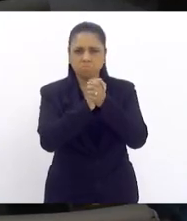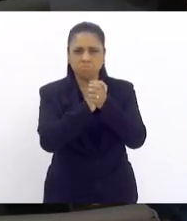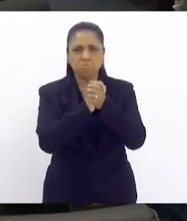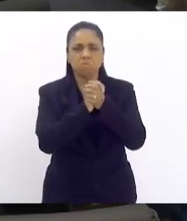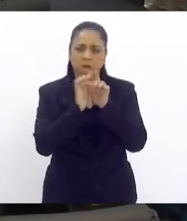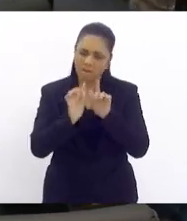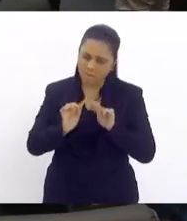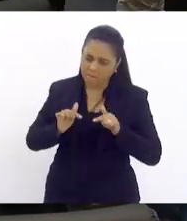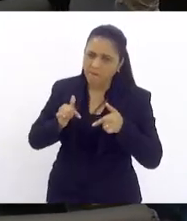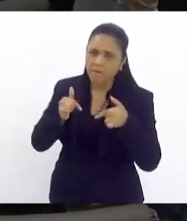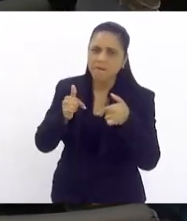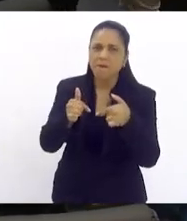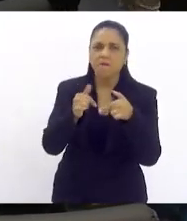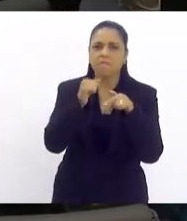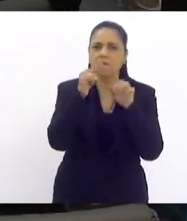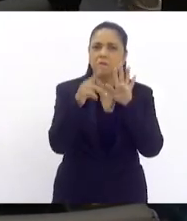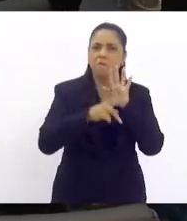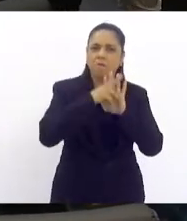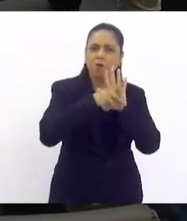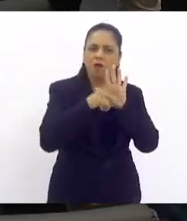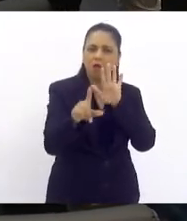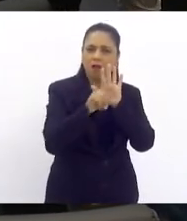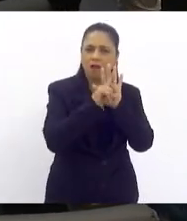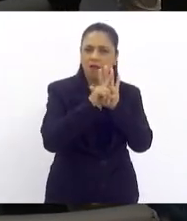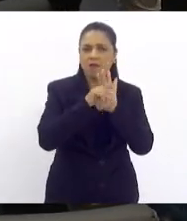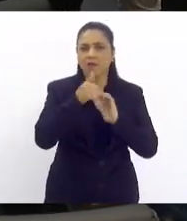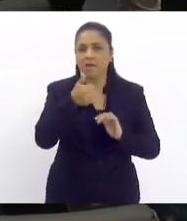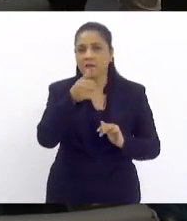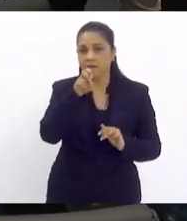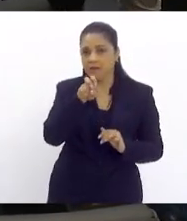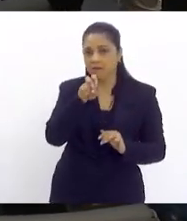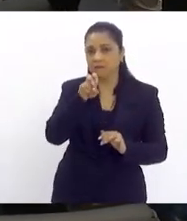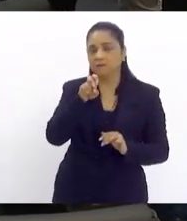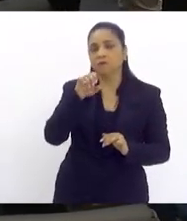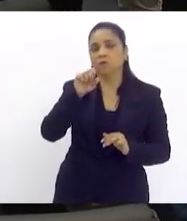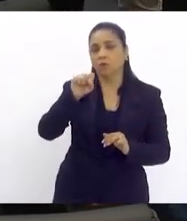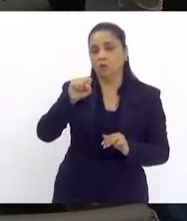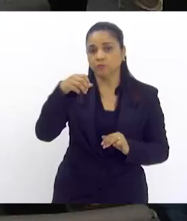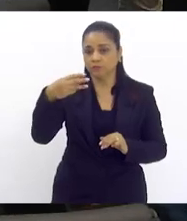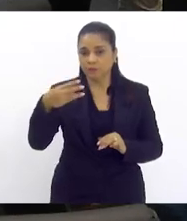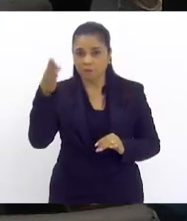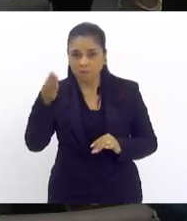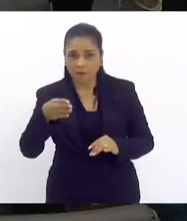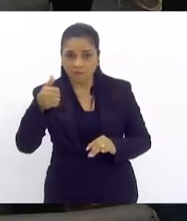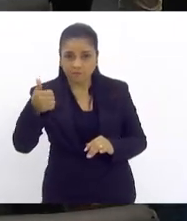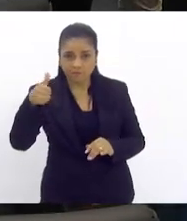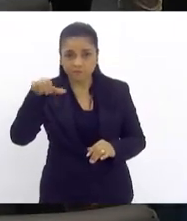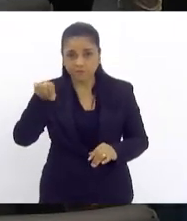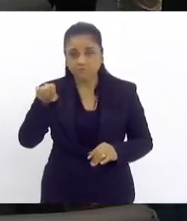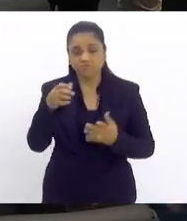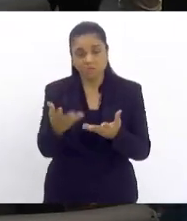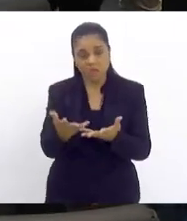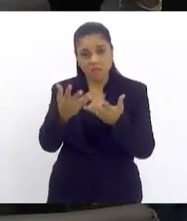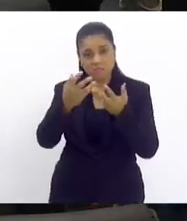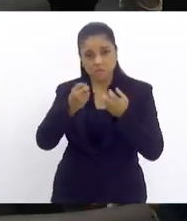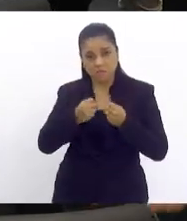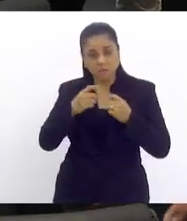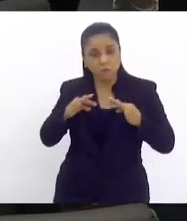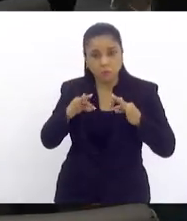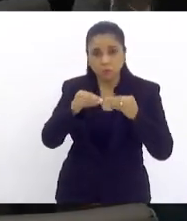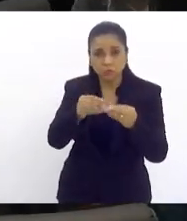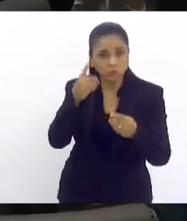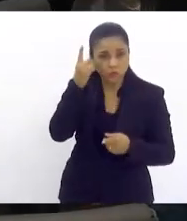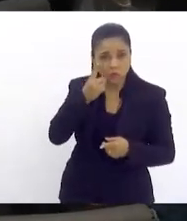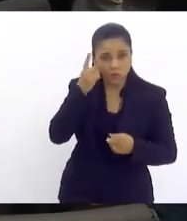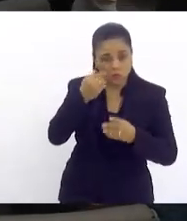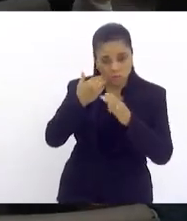belíssima iniciativa desse projeto de lei 1583 de 2019 e dizer que nós recebemos todos os deputados, o e-mail